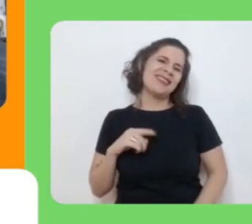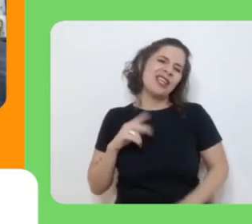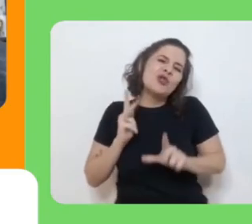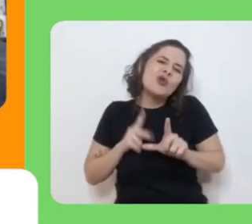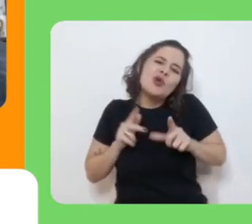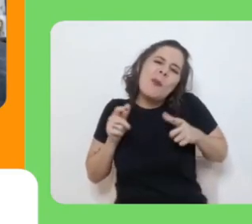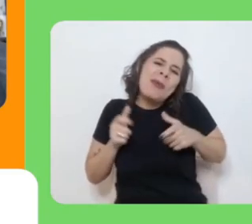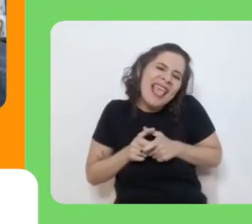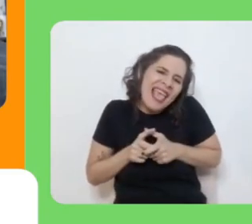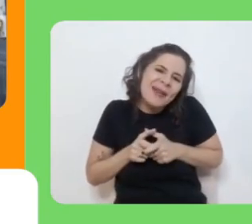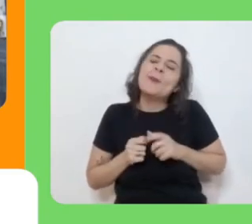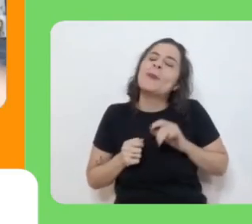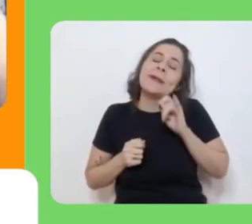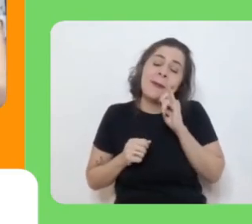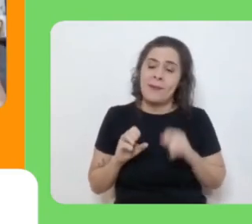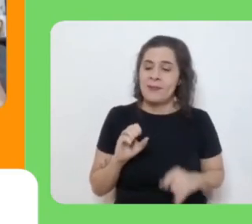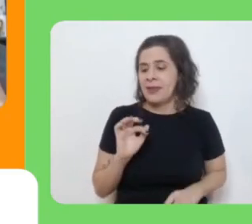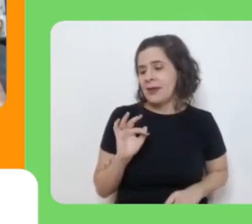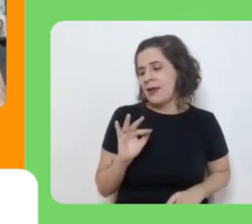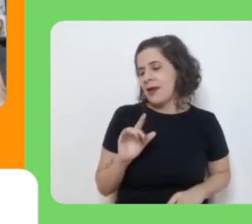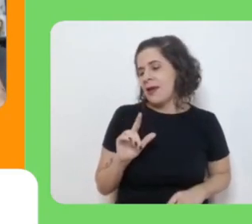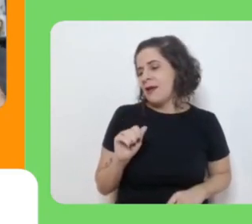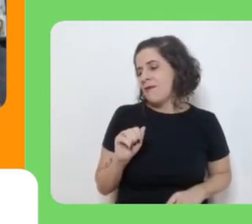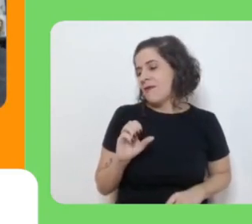do Flash ser descontinuado em